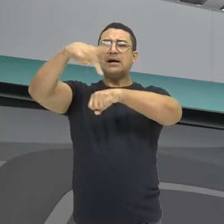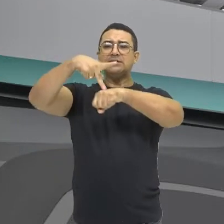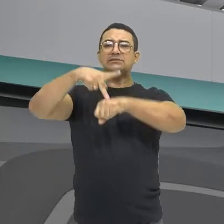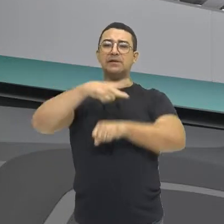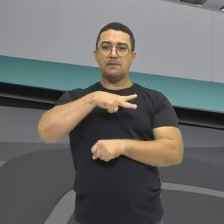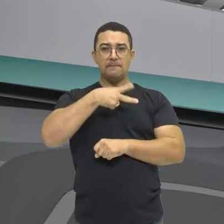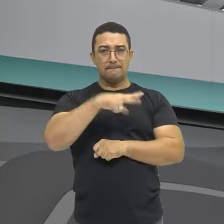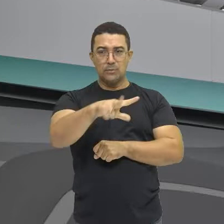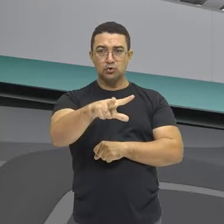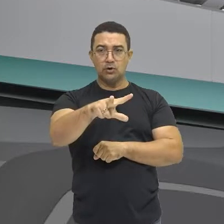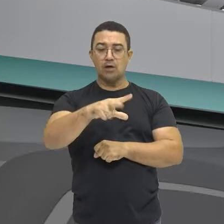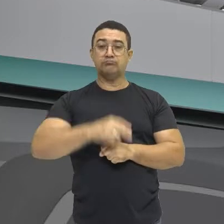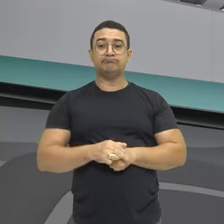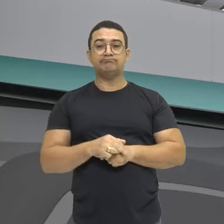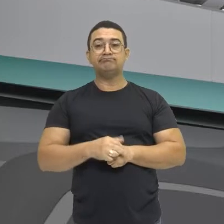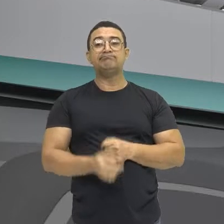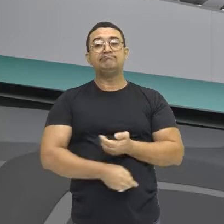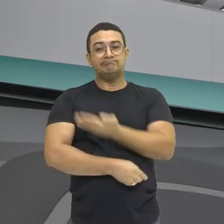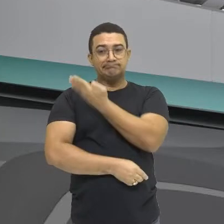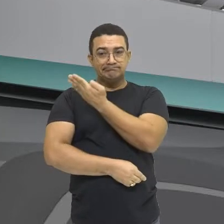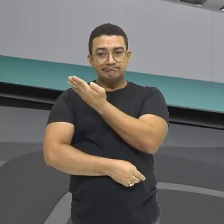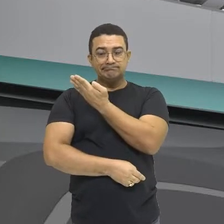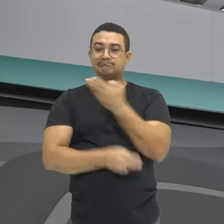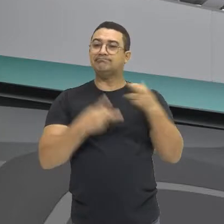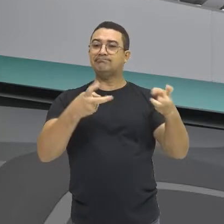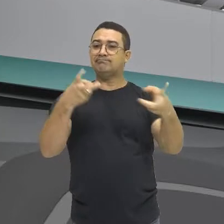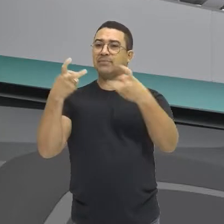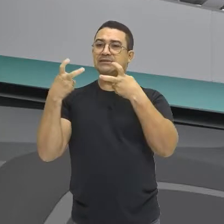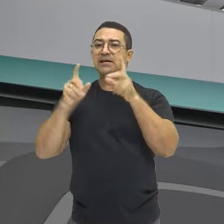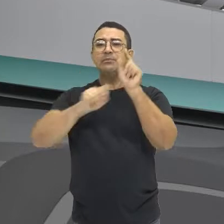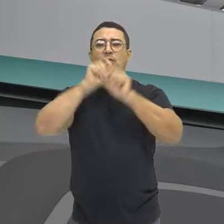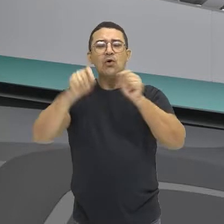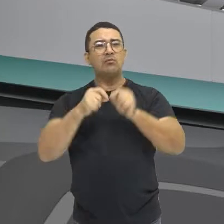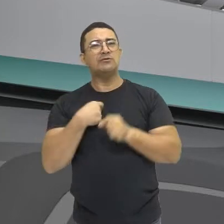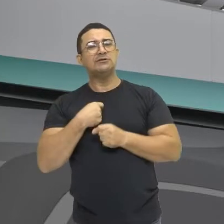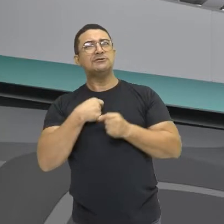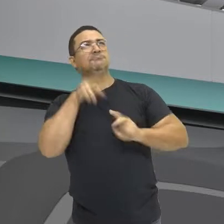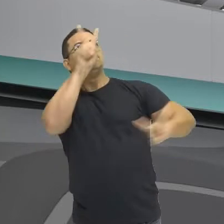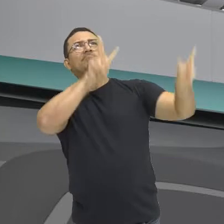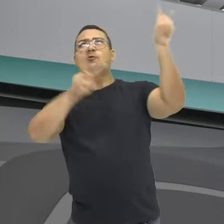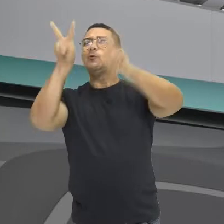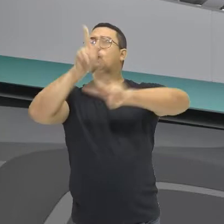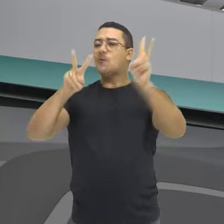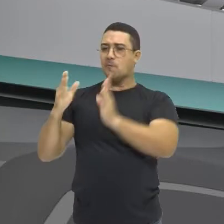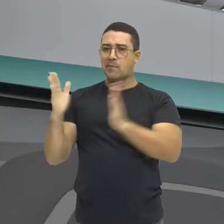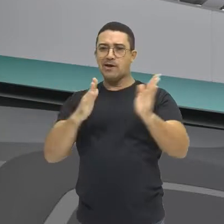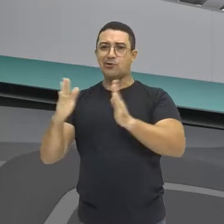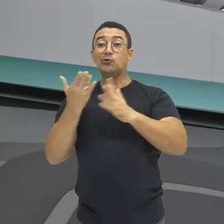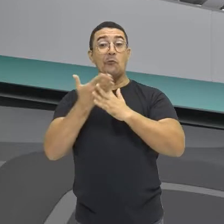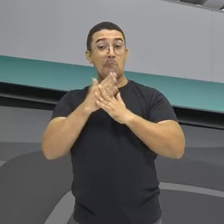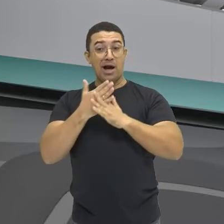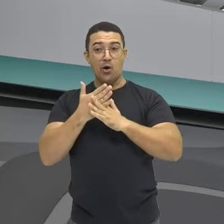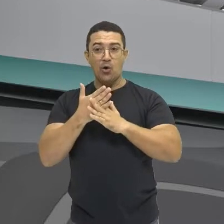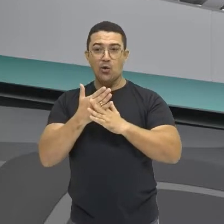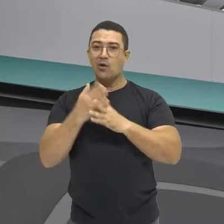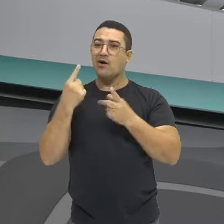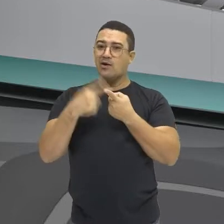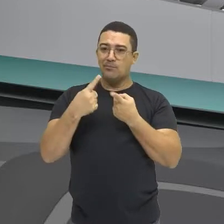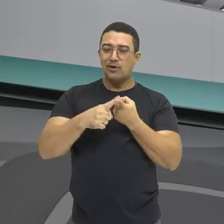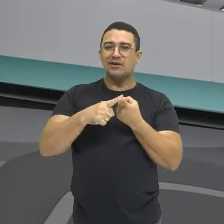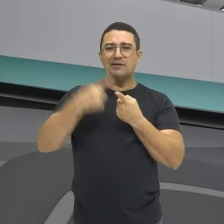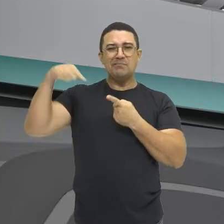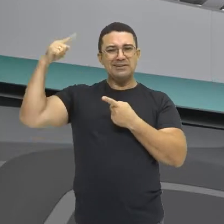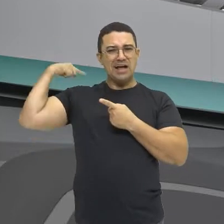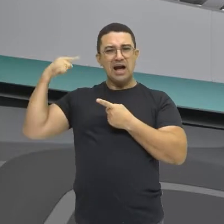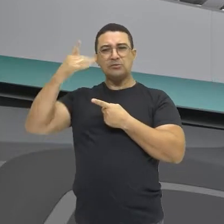Então, a partir dela vocês conseguem perceber quão era rica esse período barroco, porque era um período de navegantes,